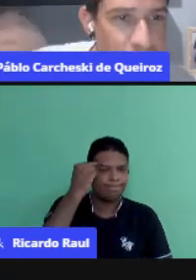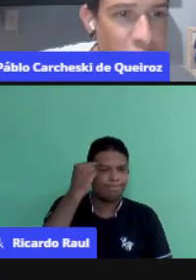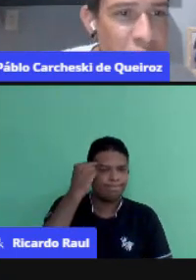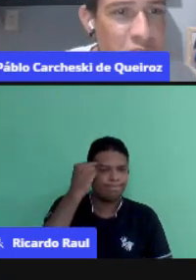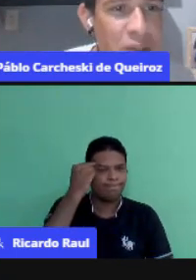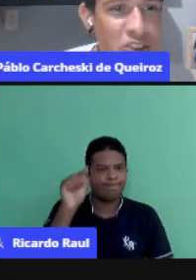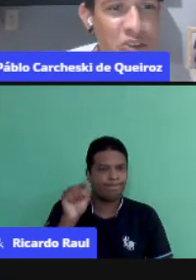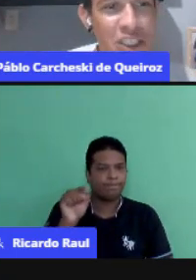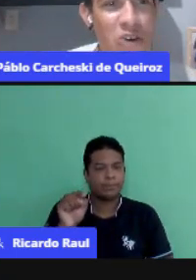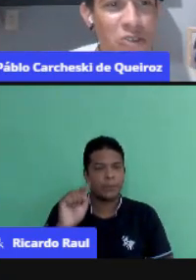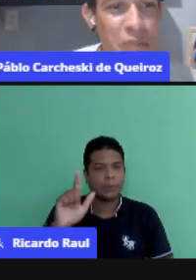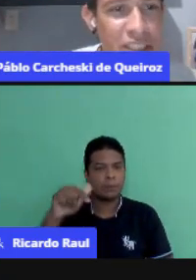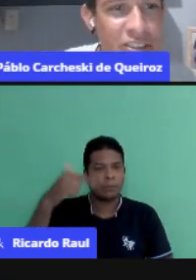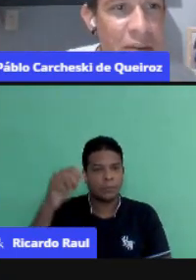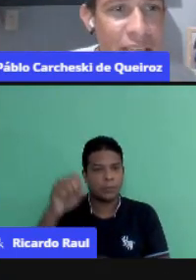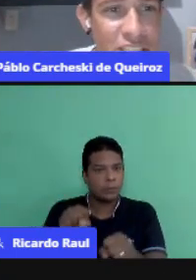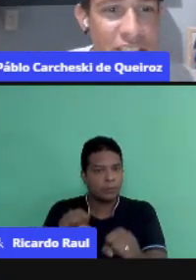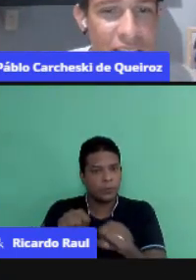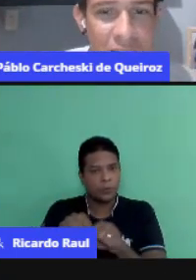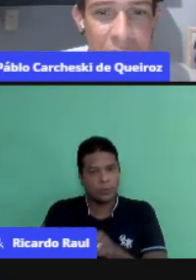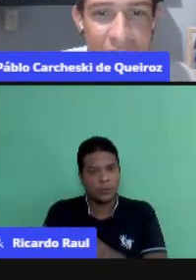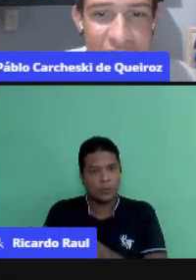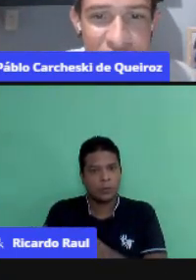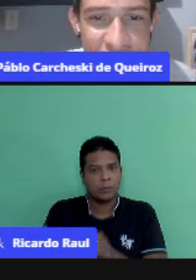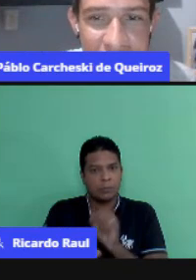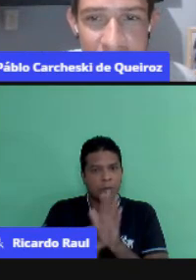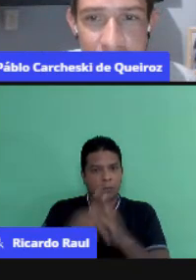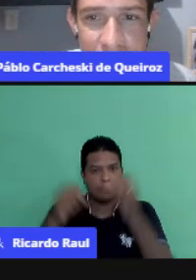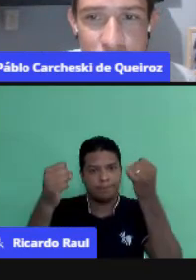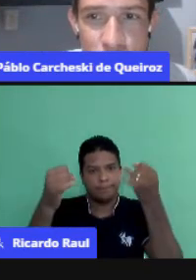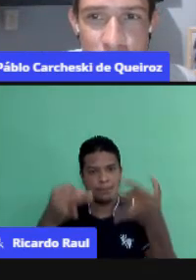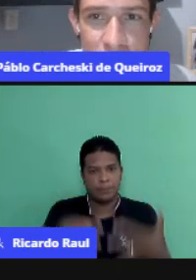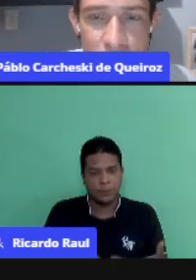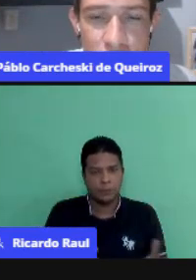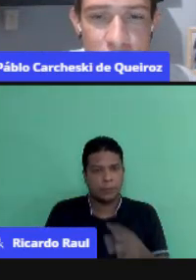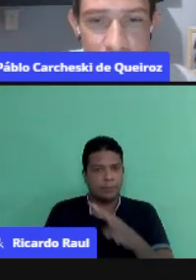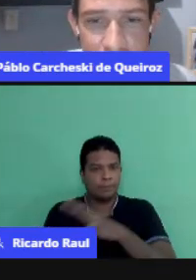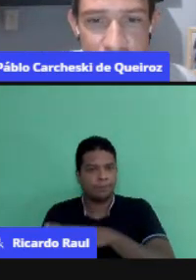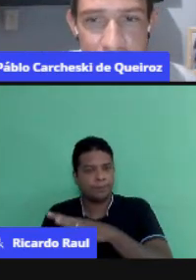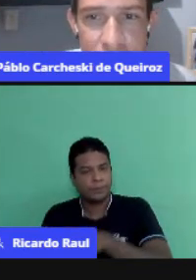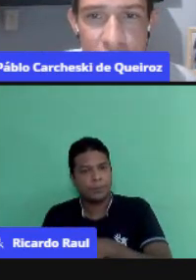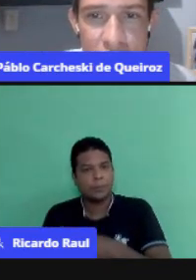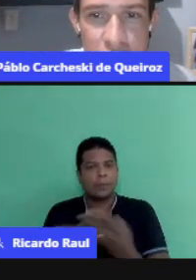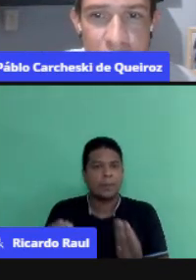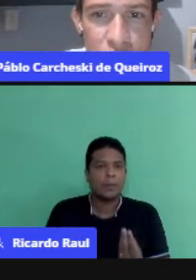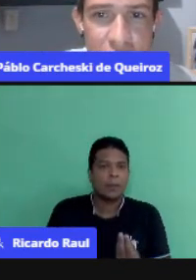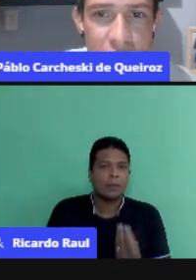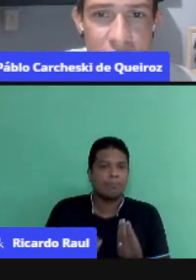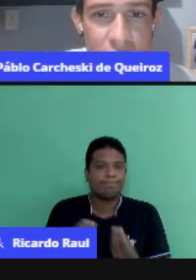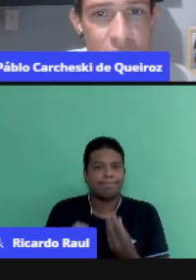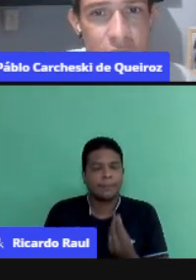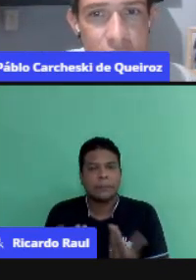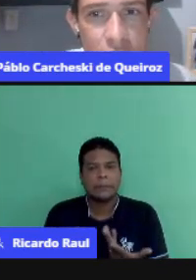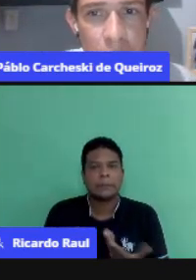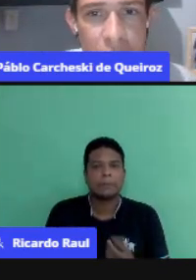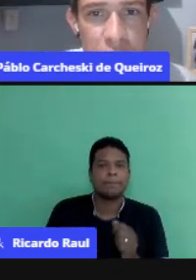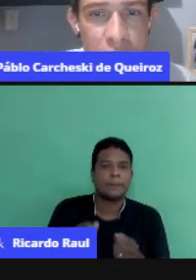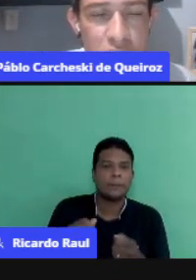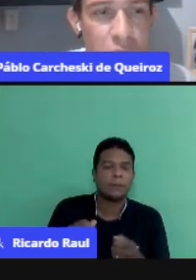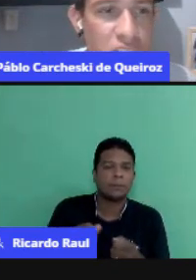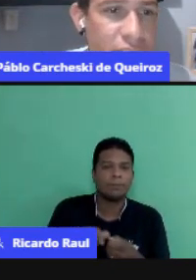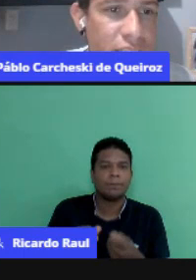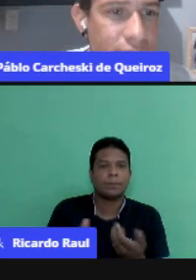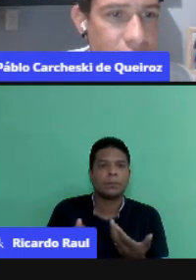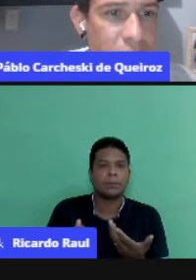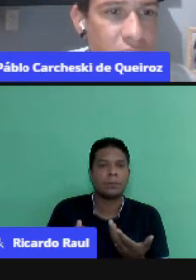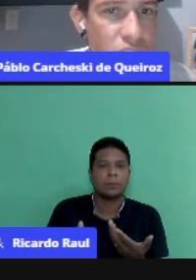Quem sabe nas próximas formações fazer algo especificamente para isso, né? Mas são questionamentos que eu levanto para vocês, que estão